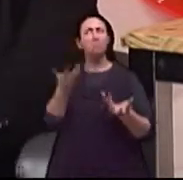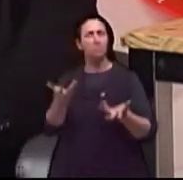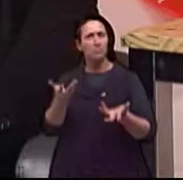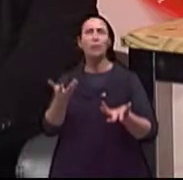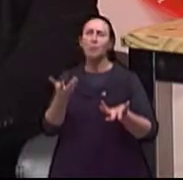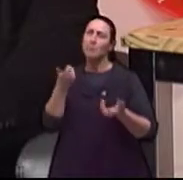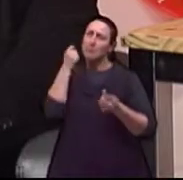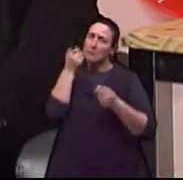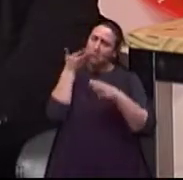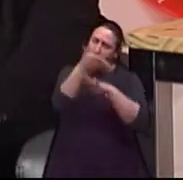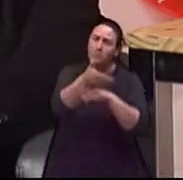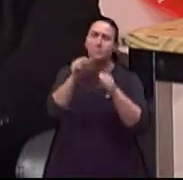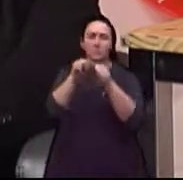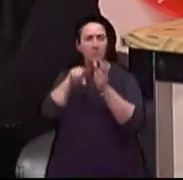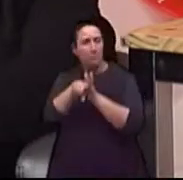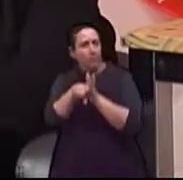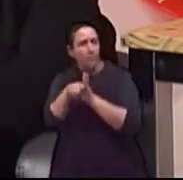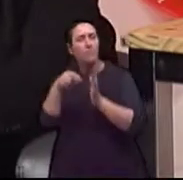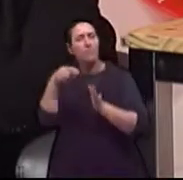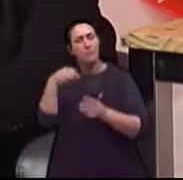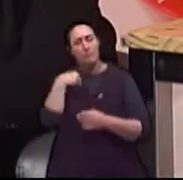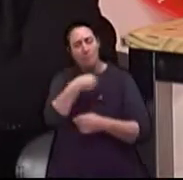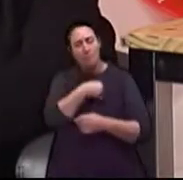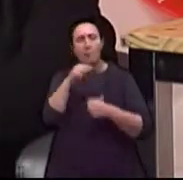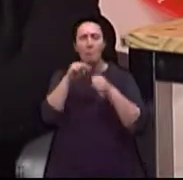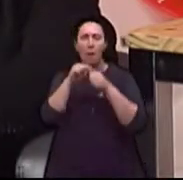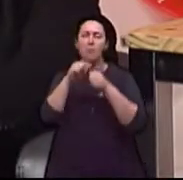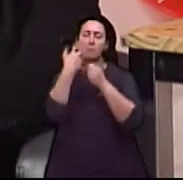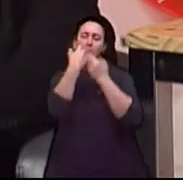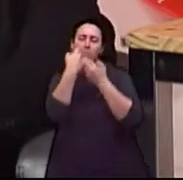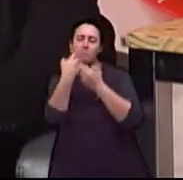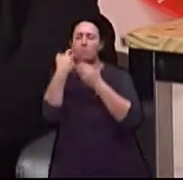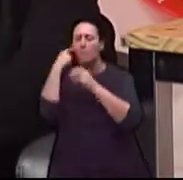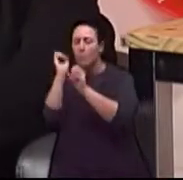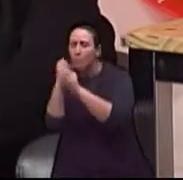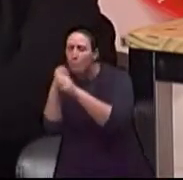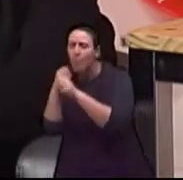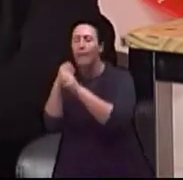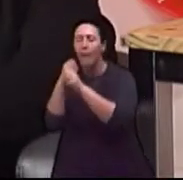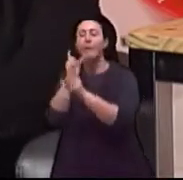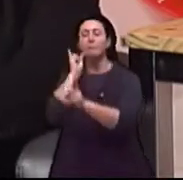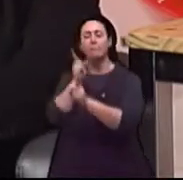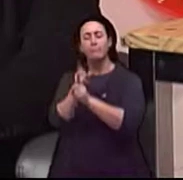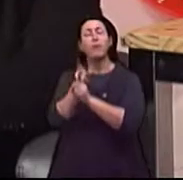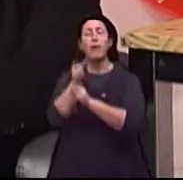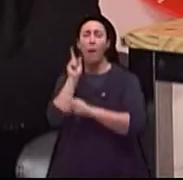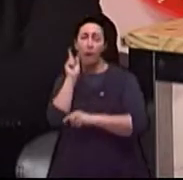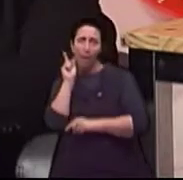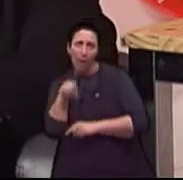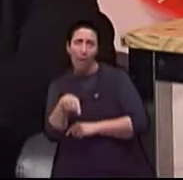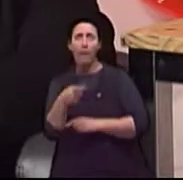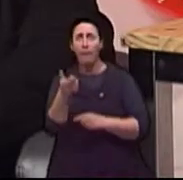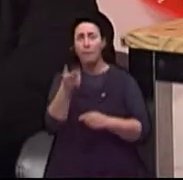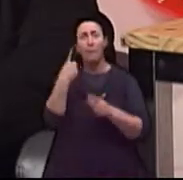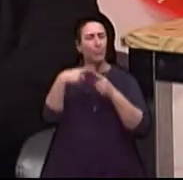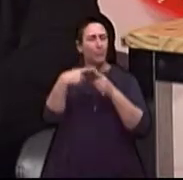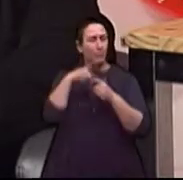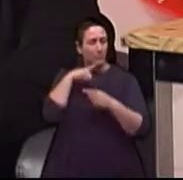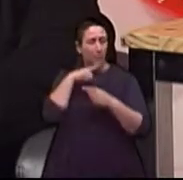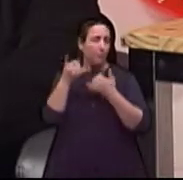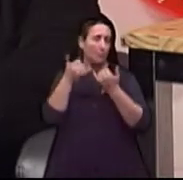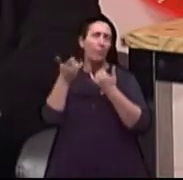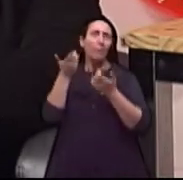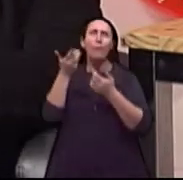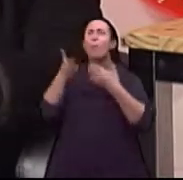para o exame se faz um exame isto patológico se faz mandalatório e Analisa Que tipo de lesão é toda lesão que tem um